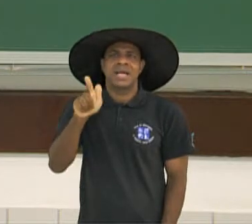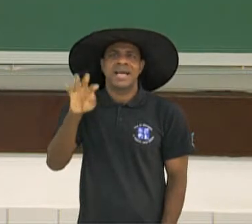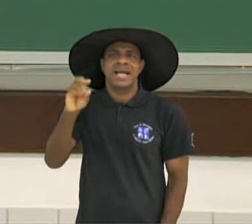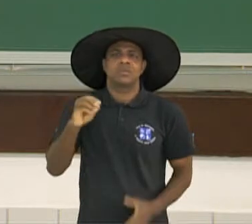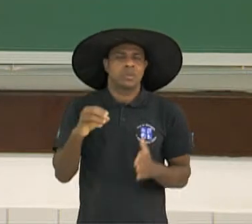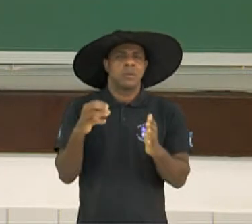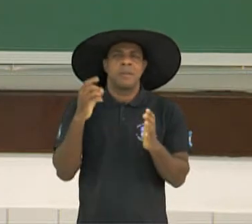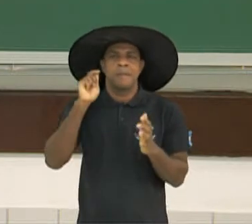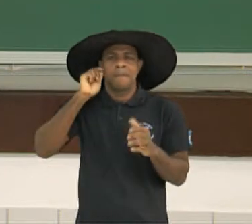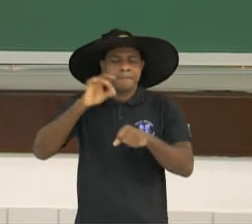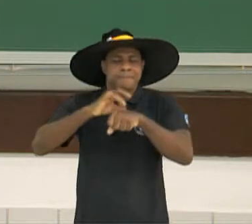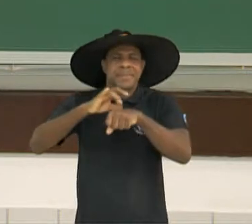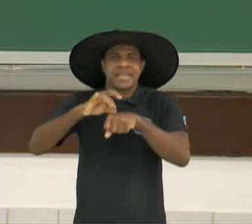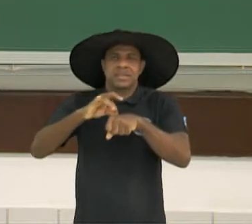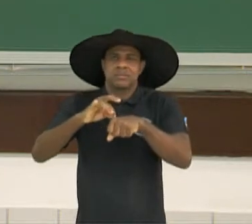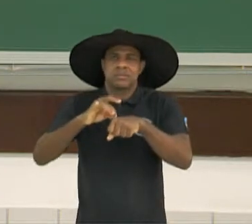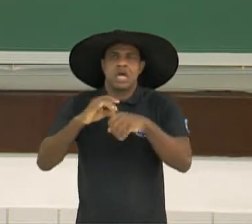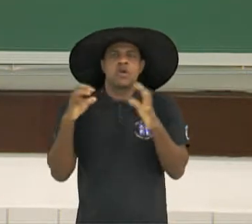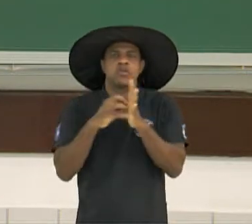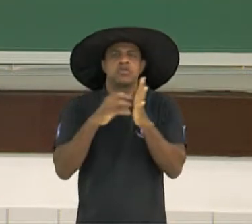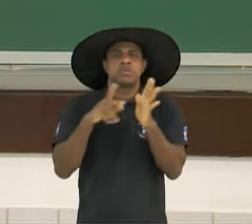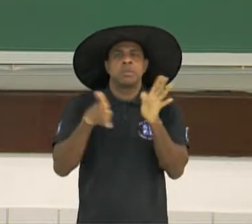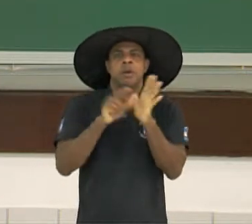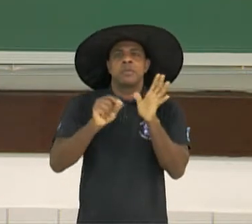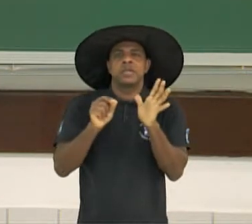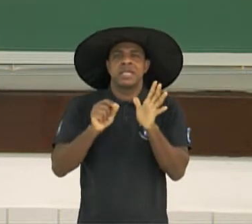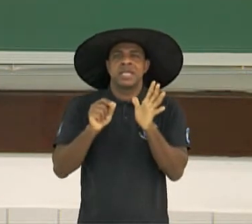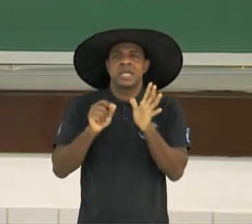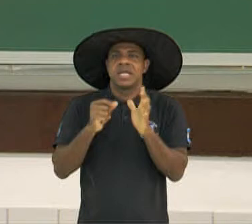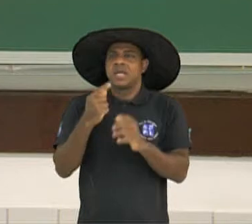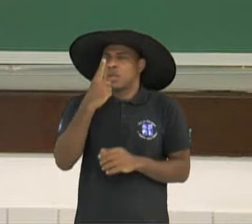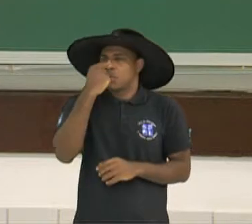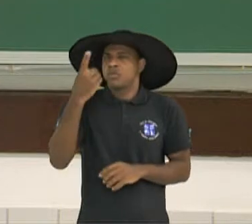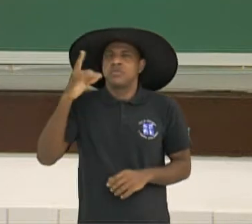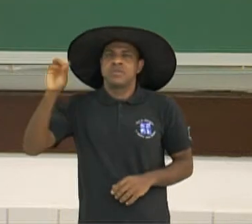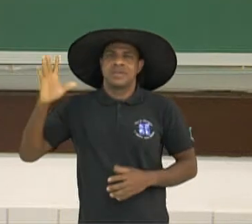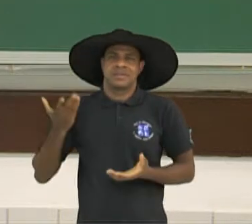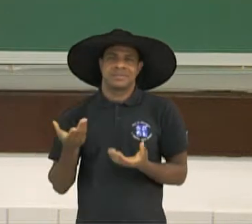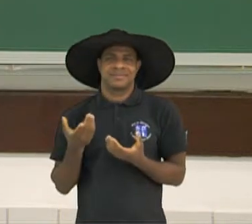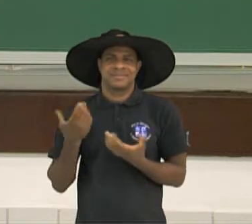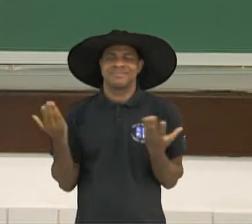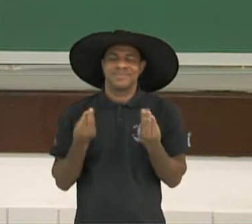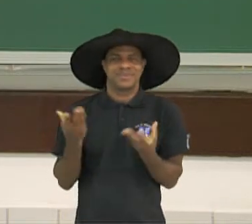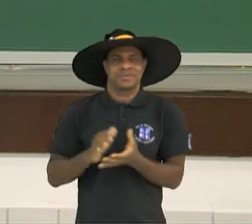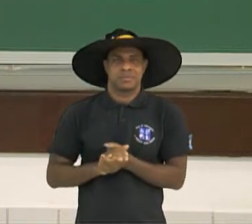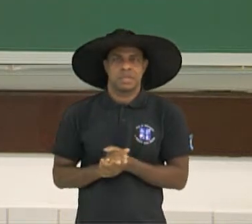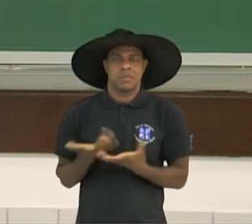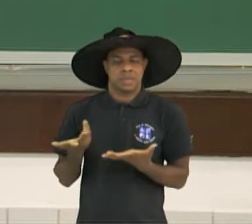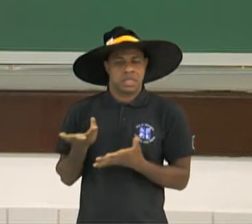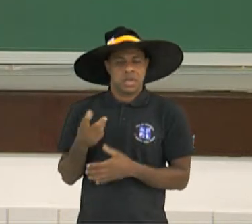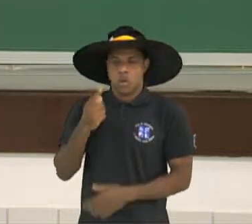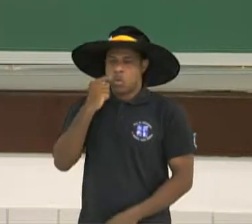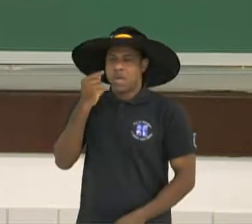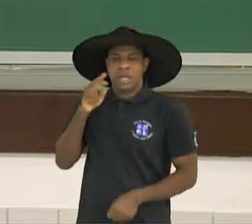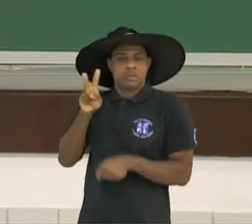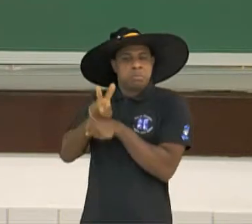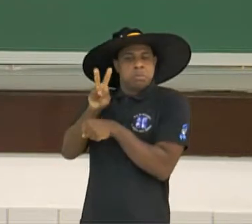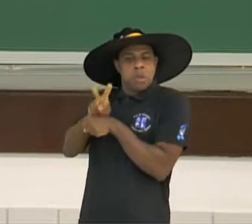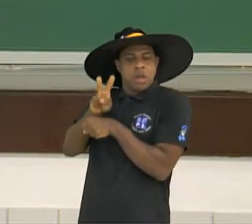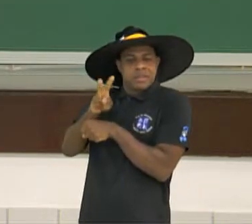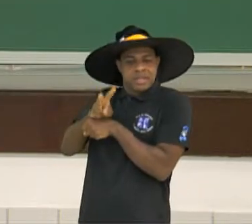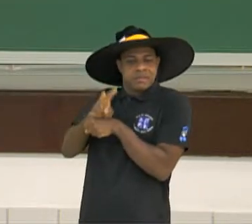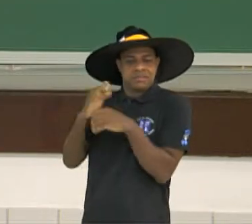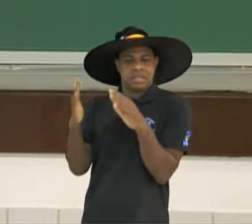gato é um ser protetor que está dentro das casas para proteger o momento ali. Porque como é a transição e nós